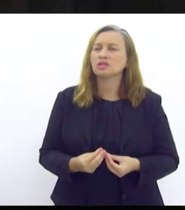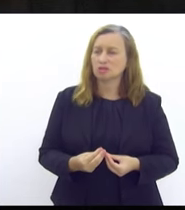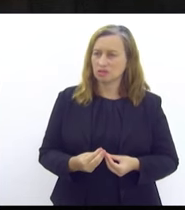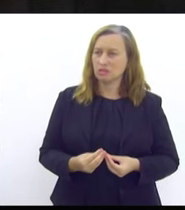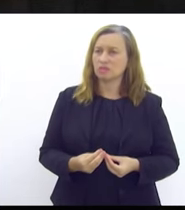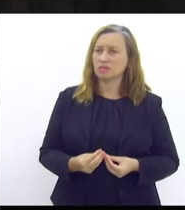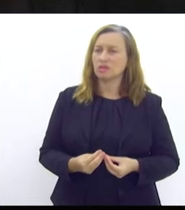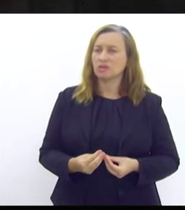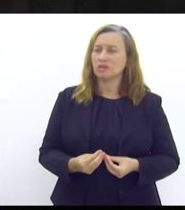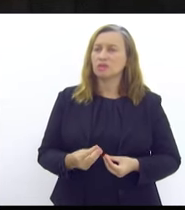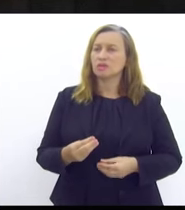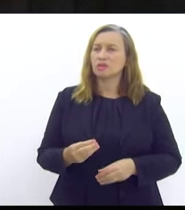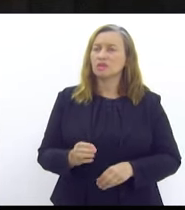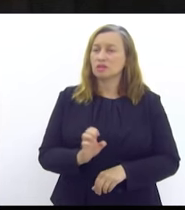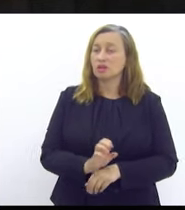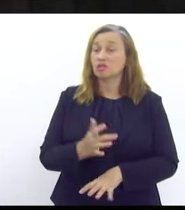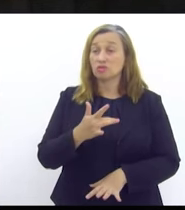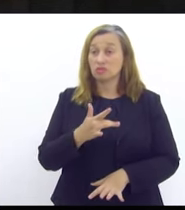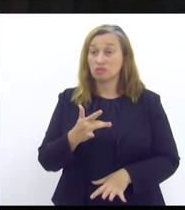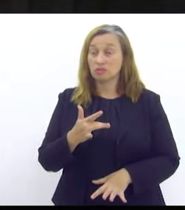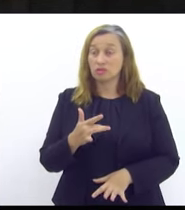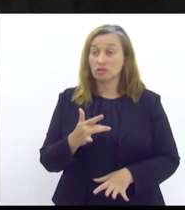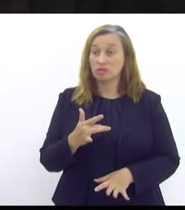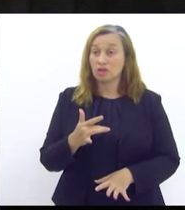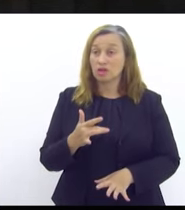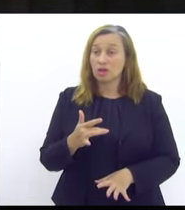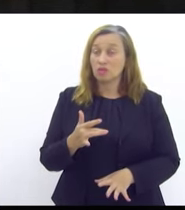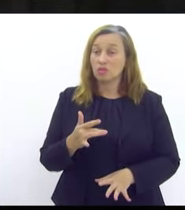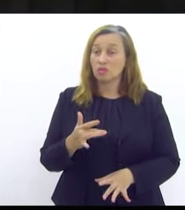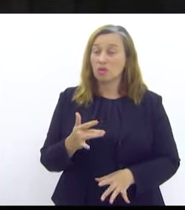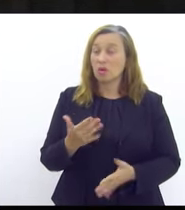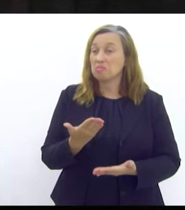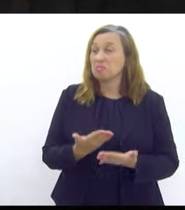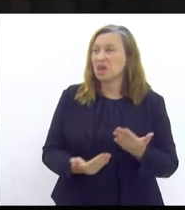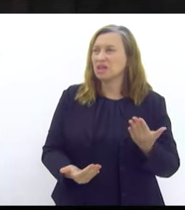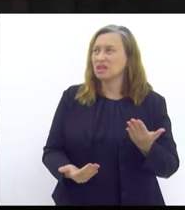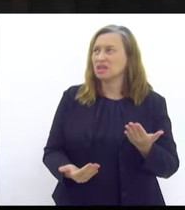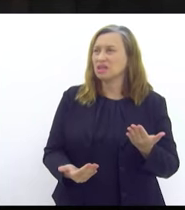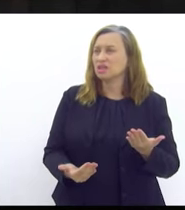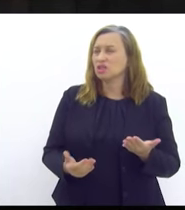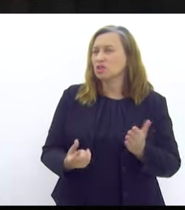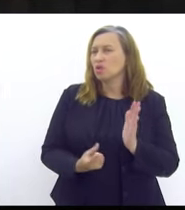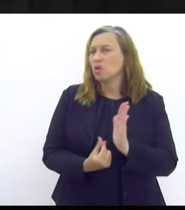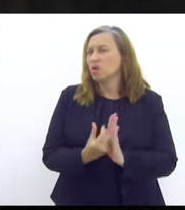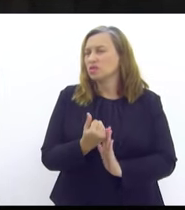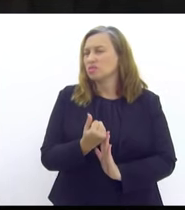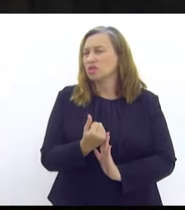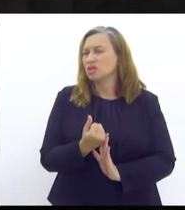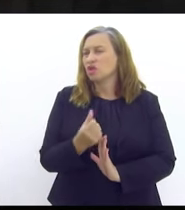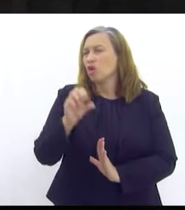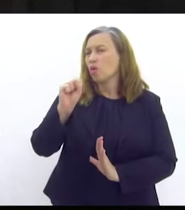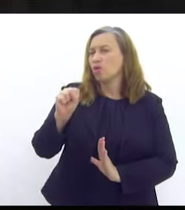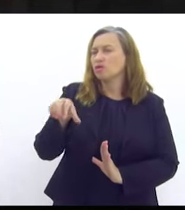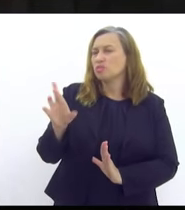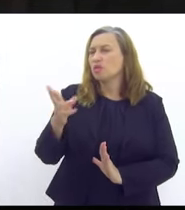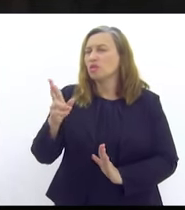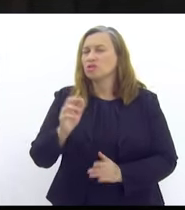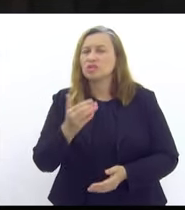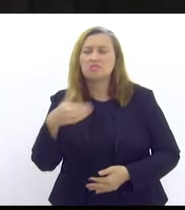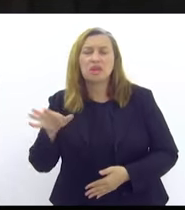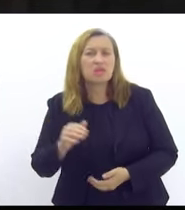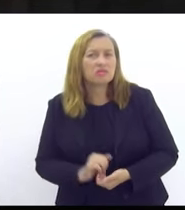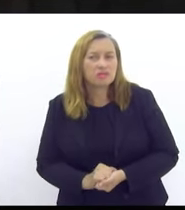social com um déficit de orçamentário de 8 bilhões e